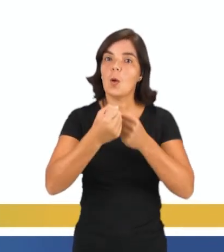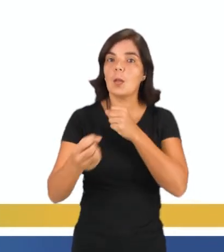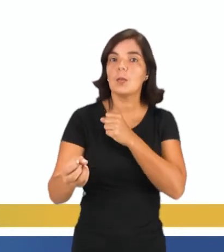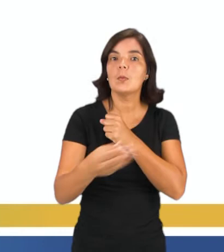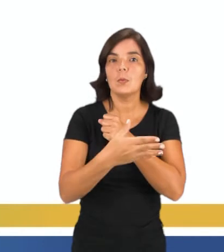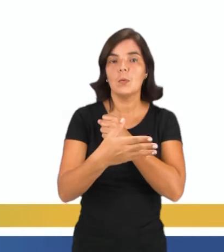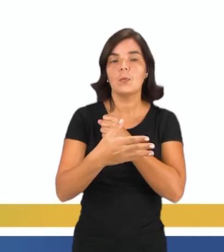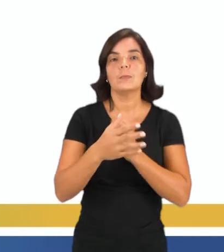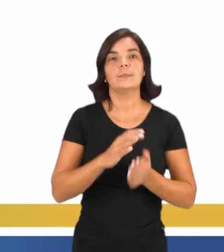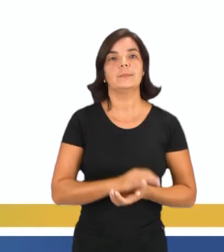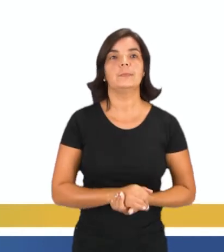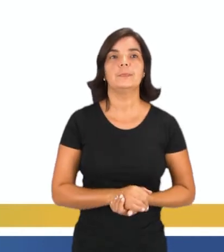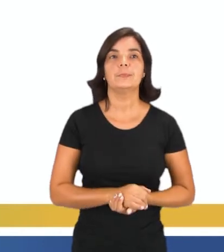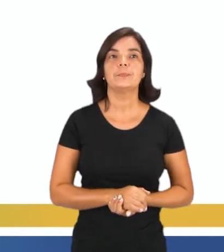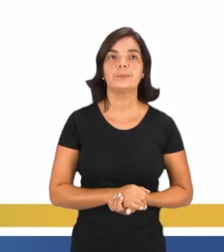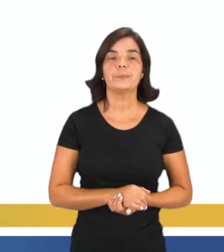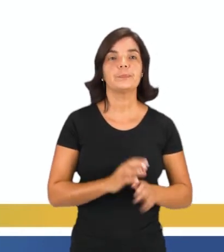novo.